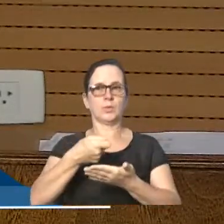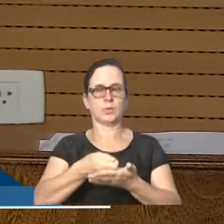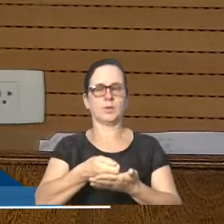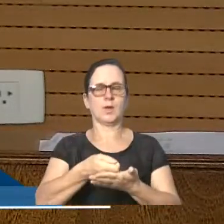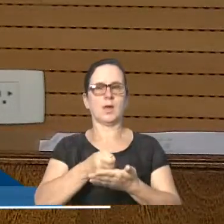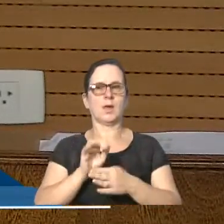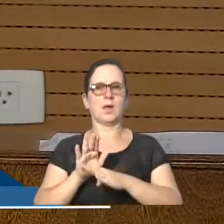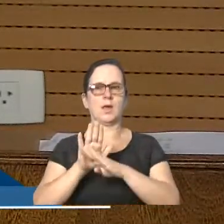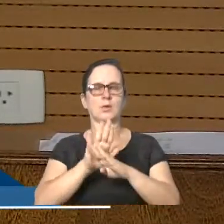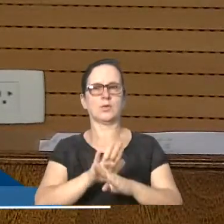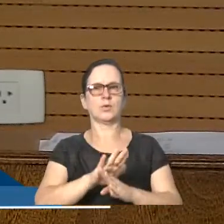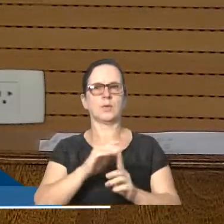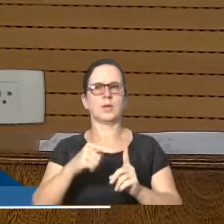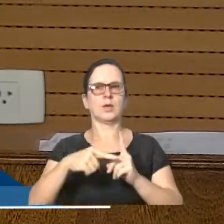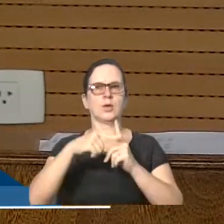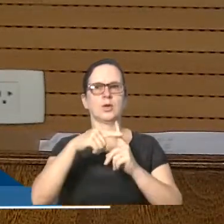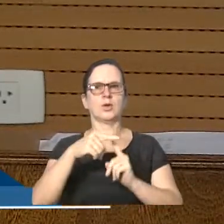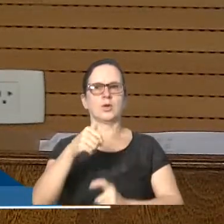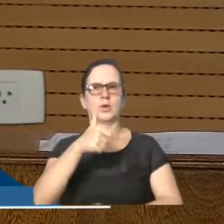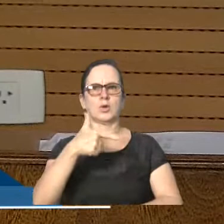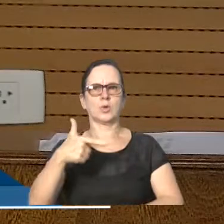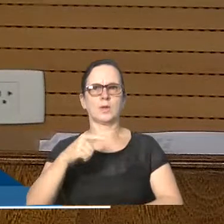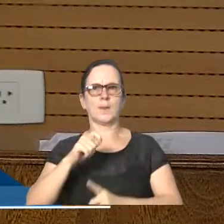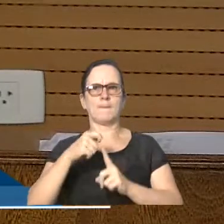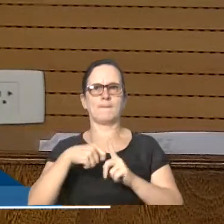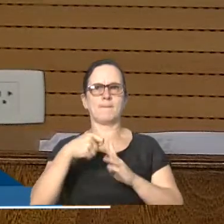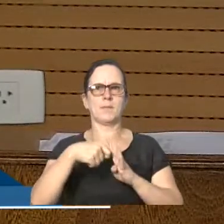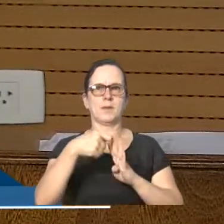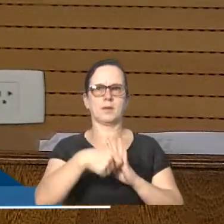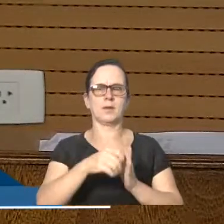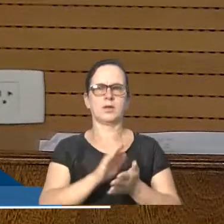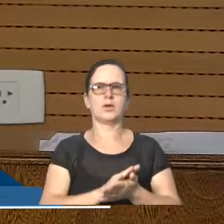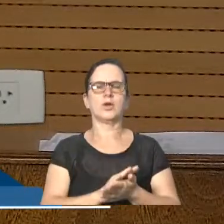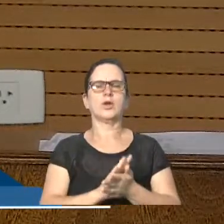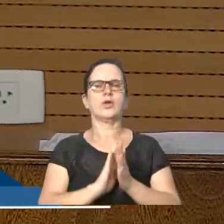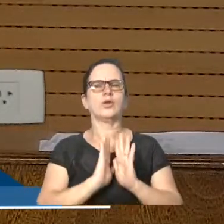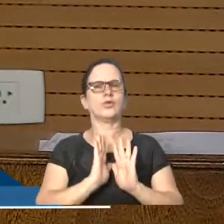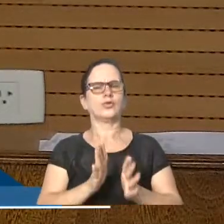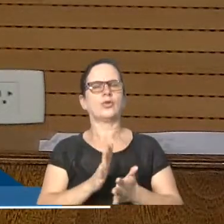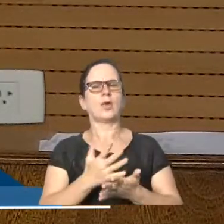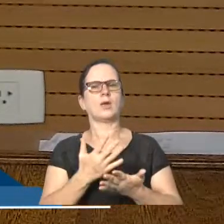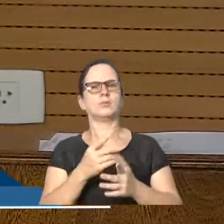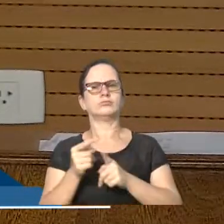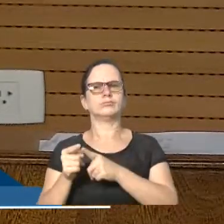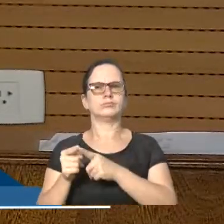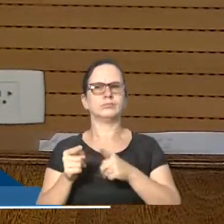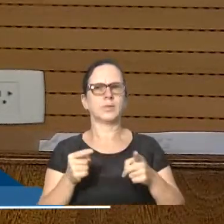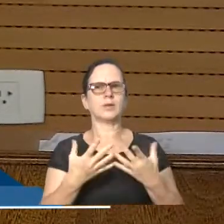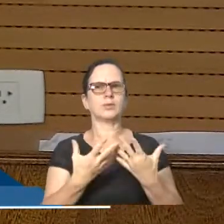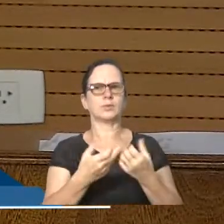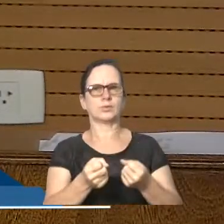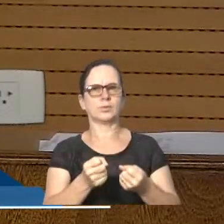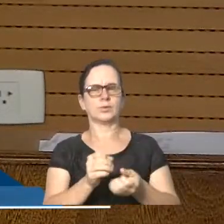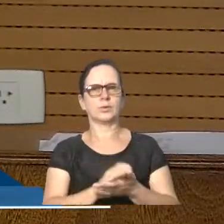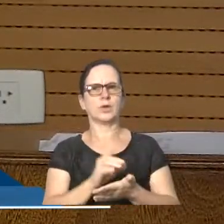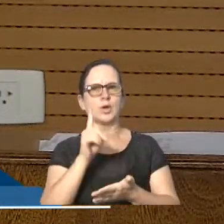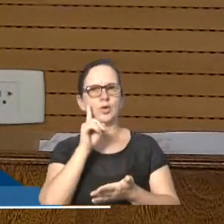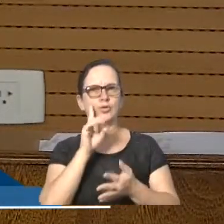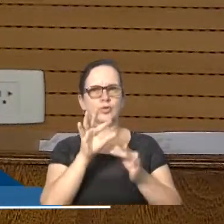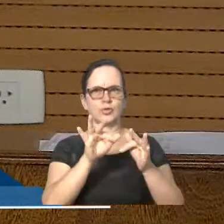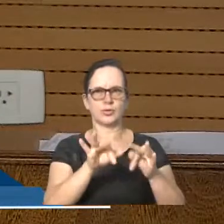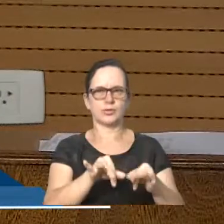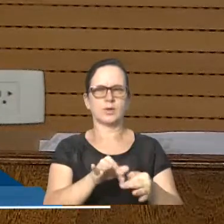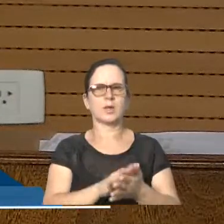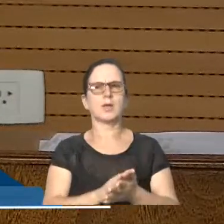referido auxílio por mais 12 meses. Desta feito, o prazo de concessão, em vias próximas de expirar, carece de